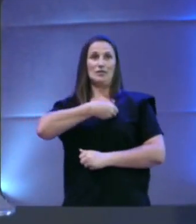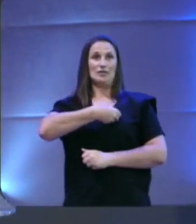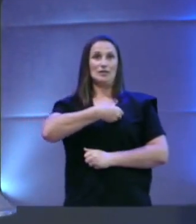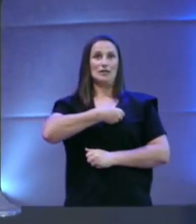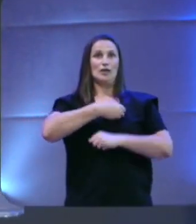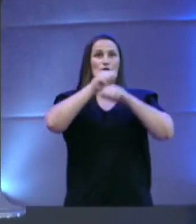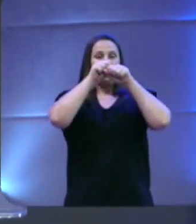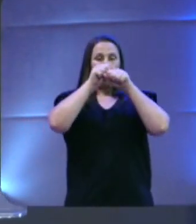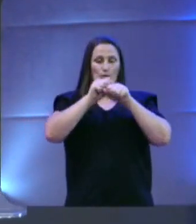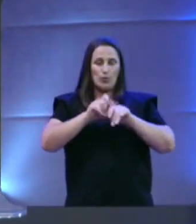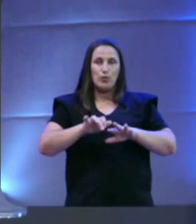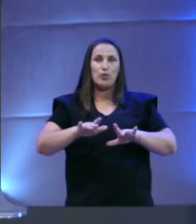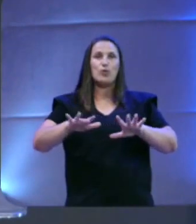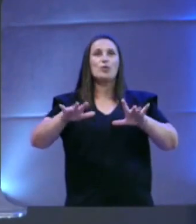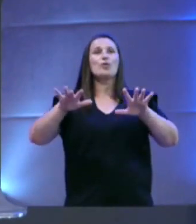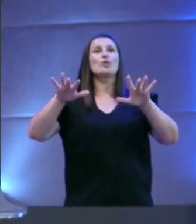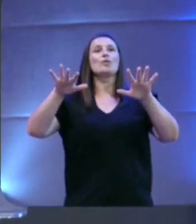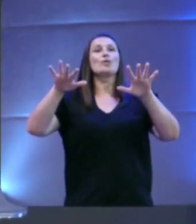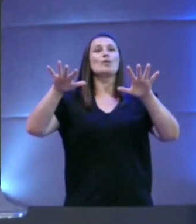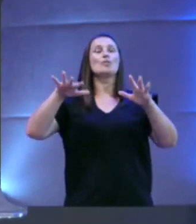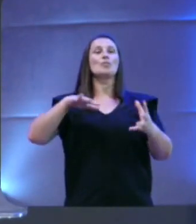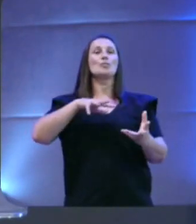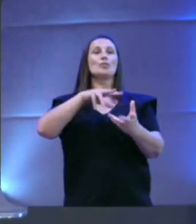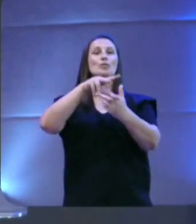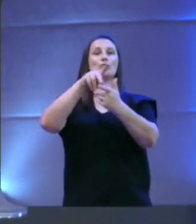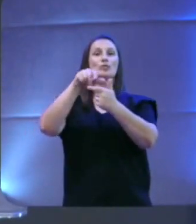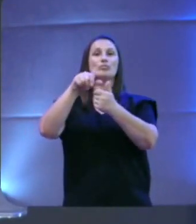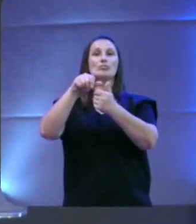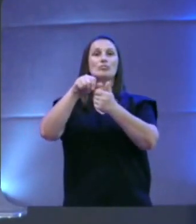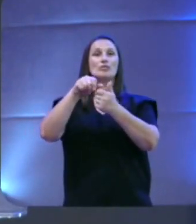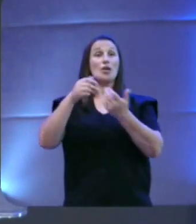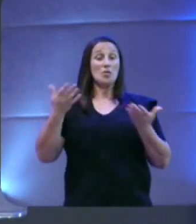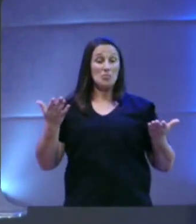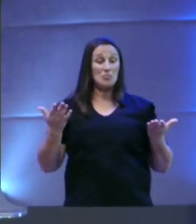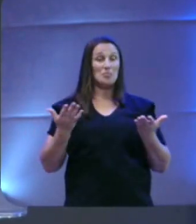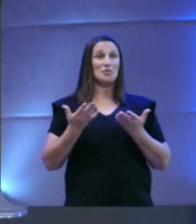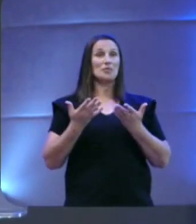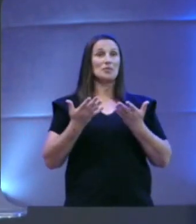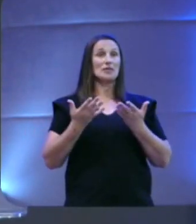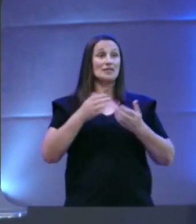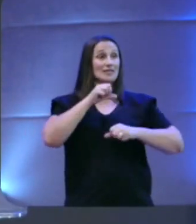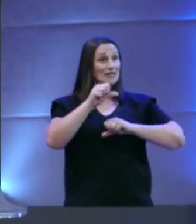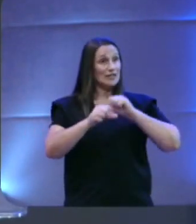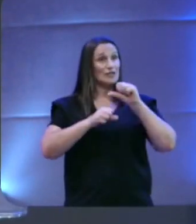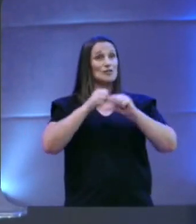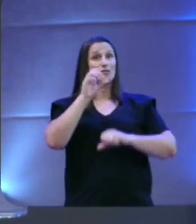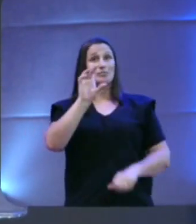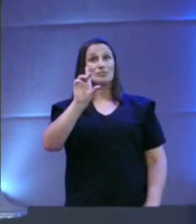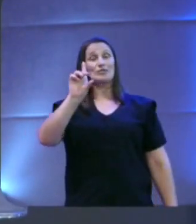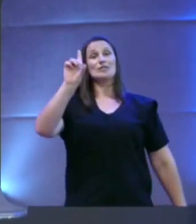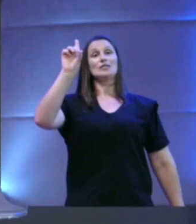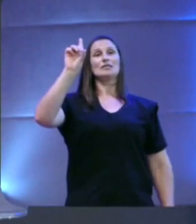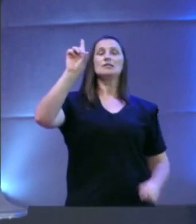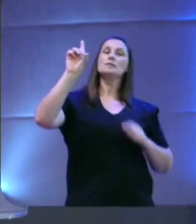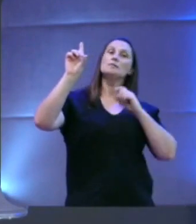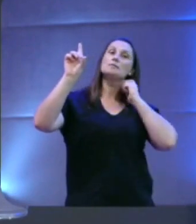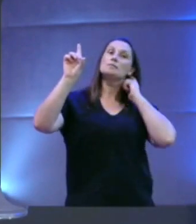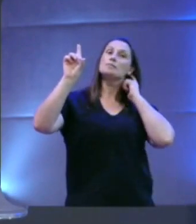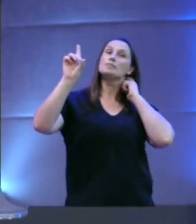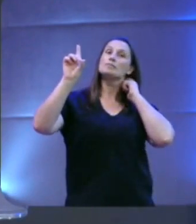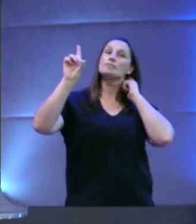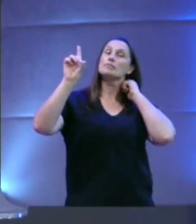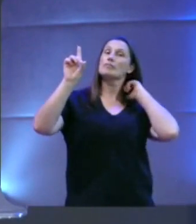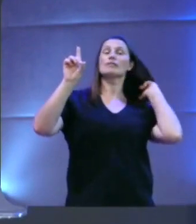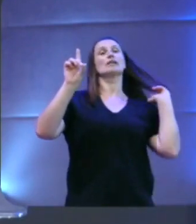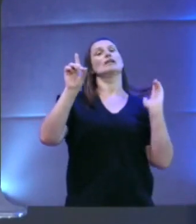se espalha para o mundo e chega até nós. Você vê como a transformação de Deus, por meio de uma oração do